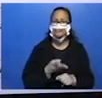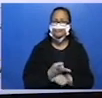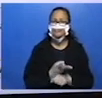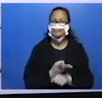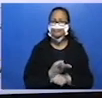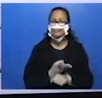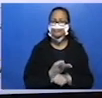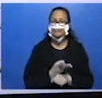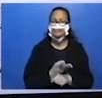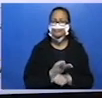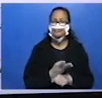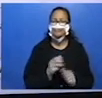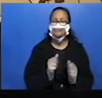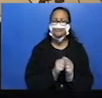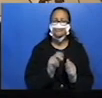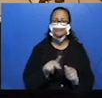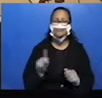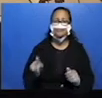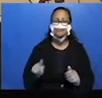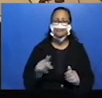professor, tá certo?